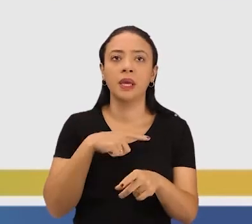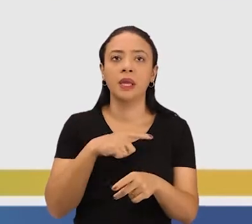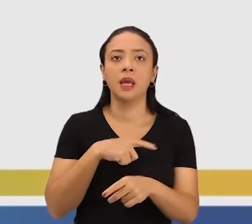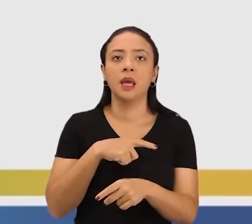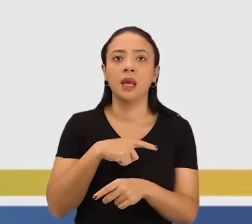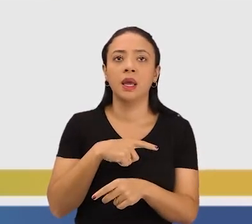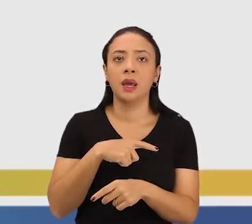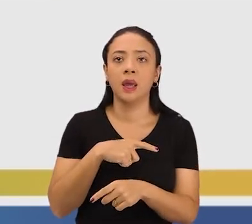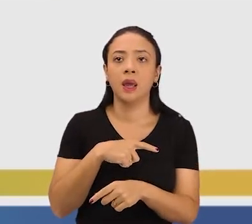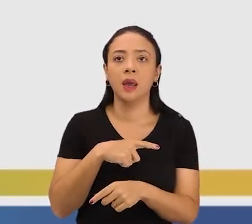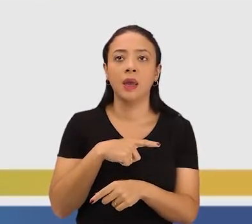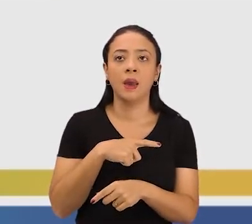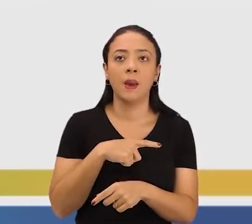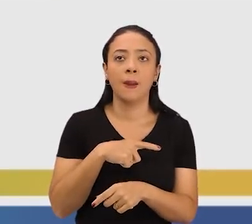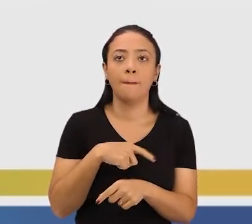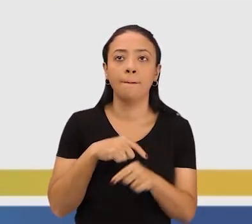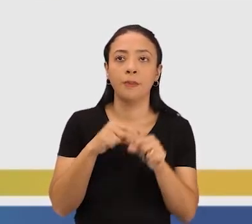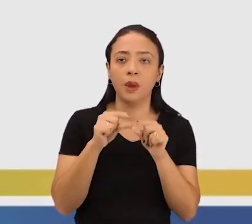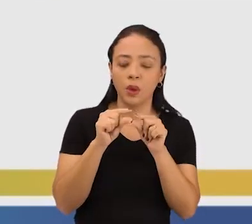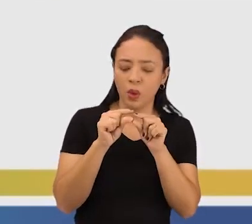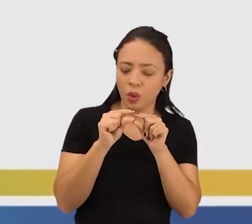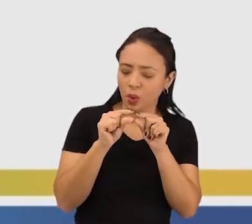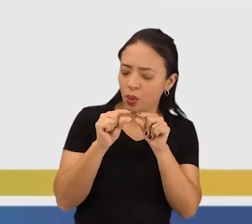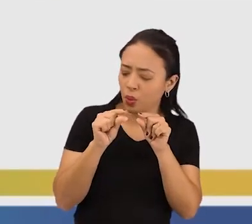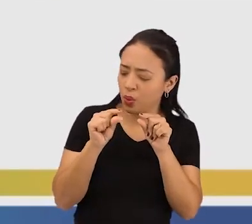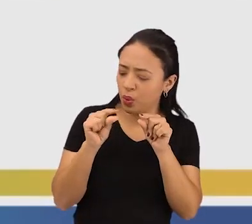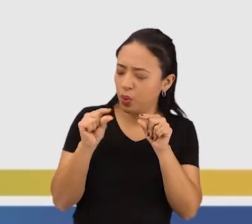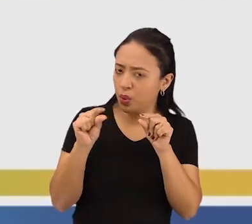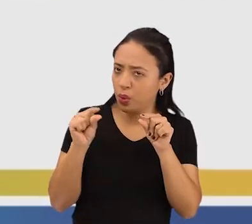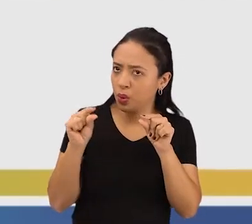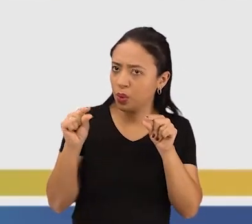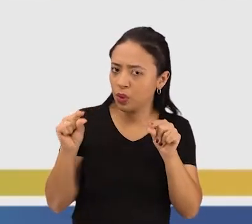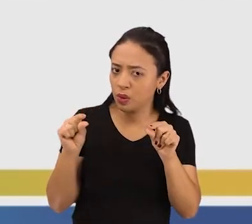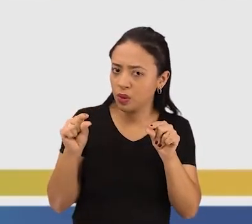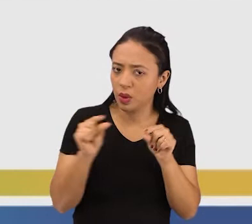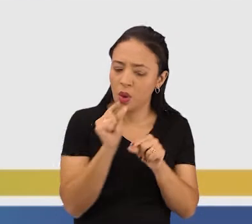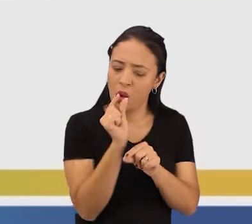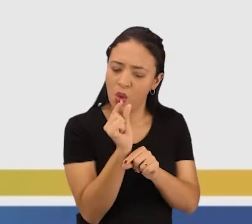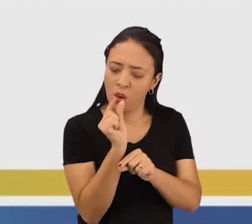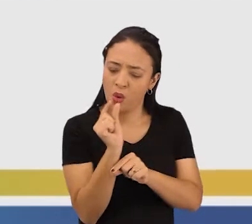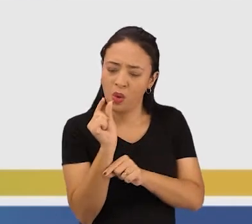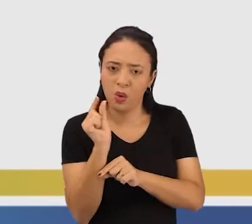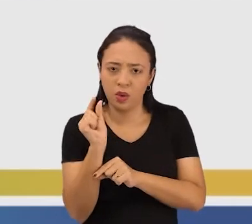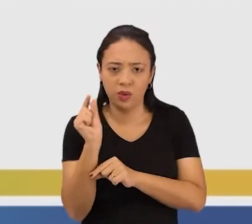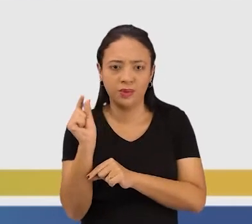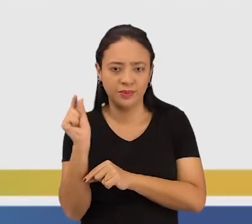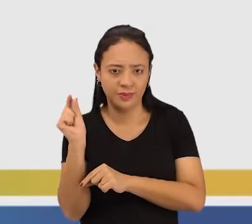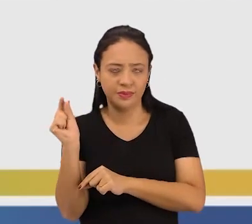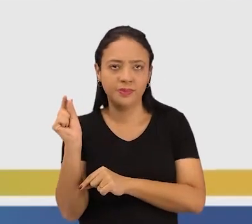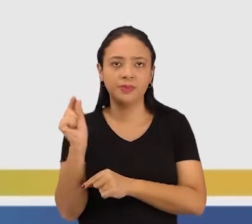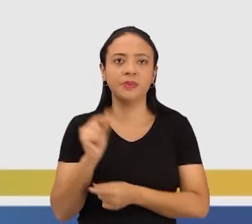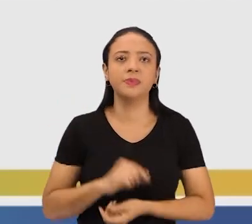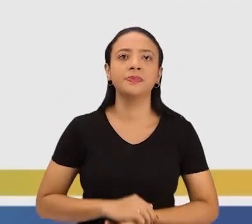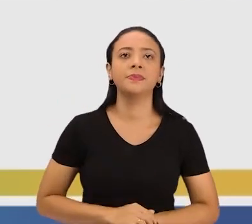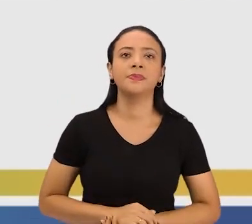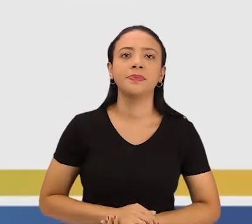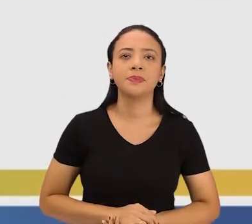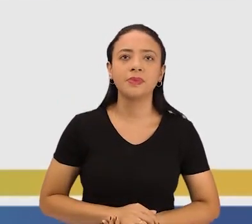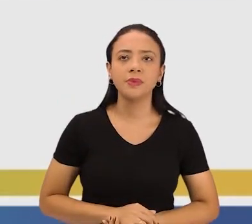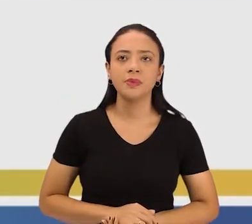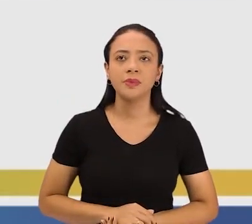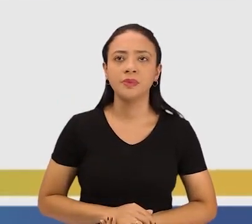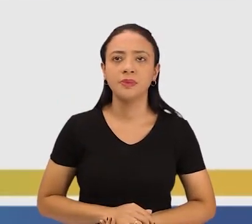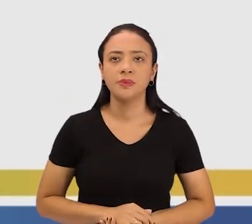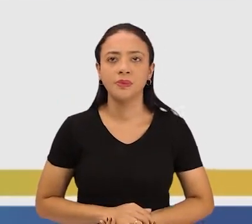as chamadas de bacilos, que já tem um formato de alguns bastonetes, como se fossem alguns bastões.